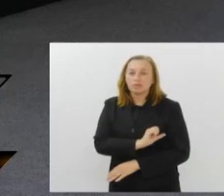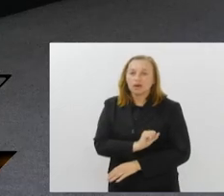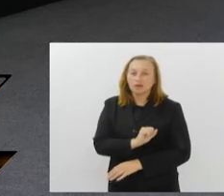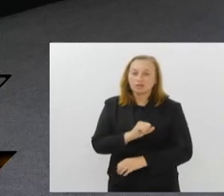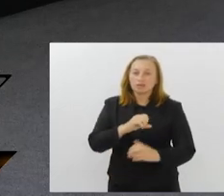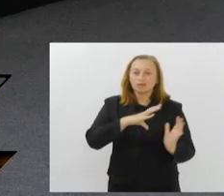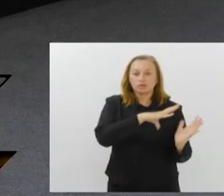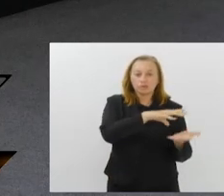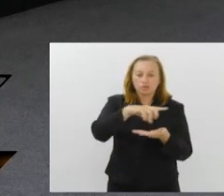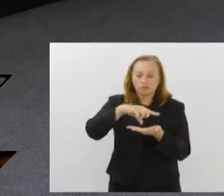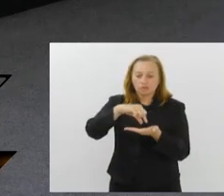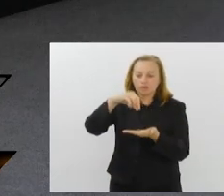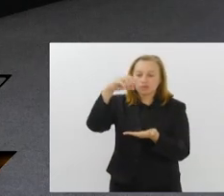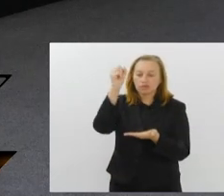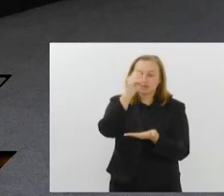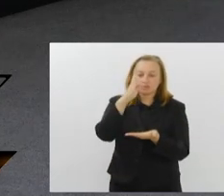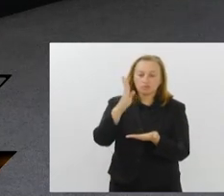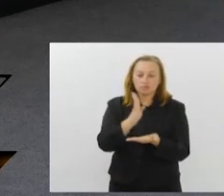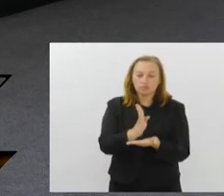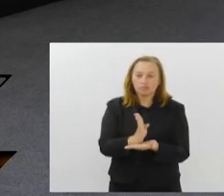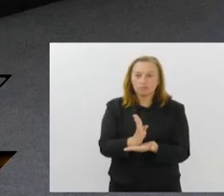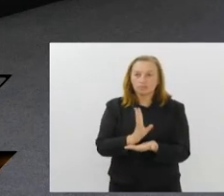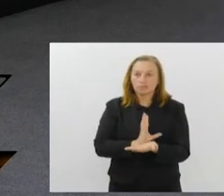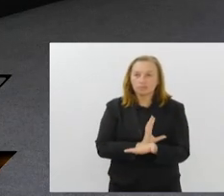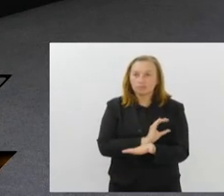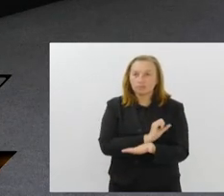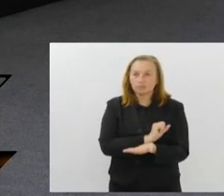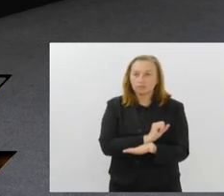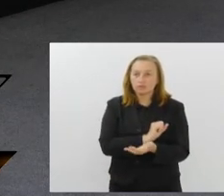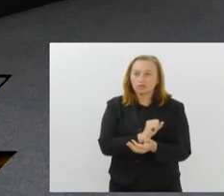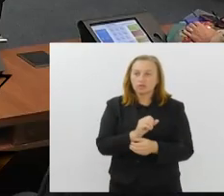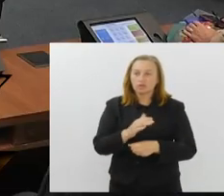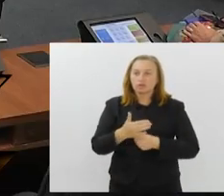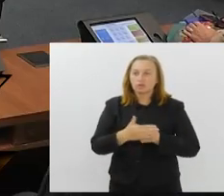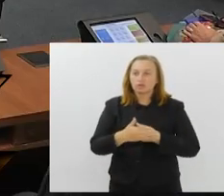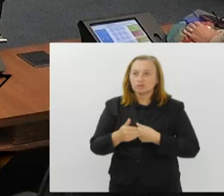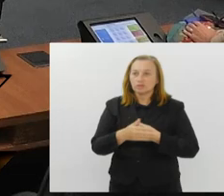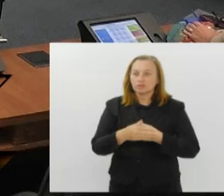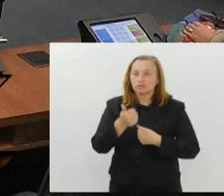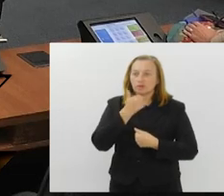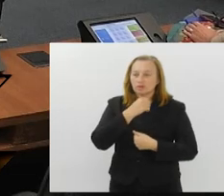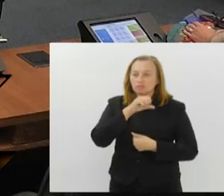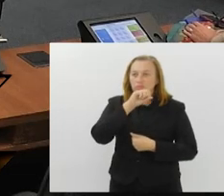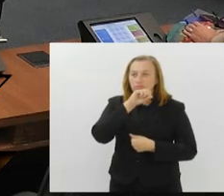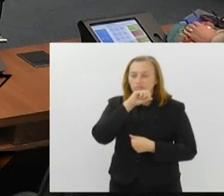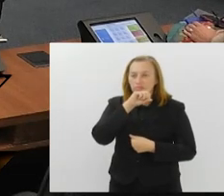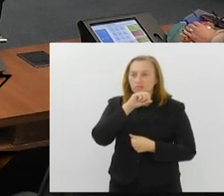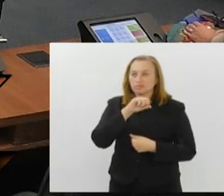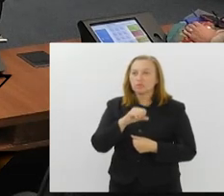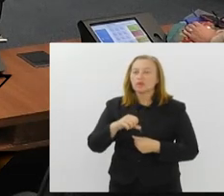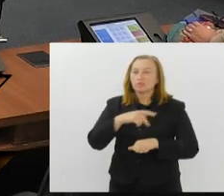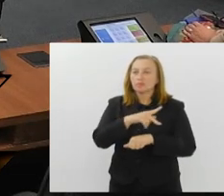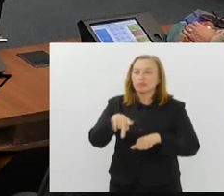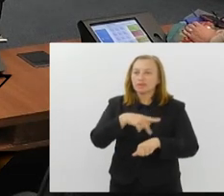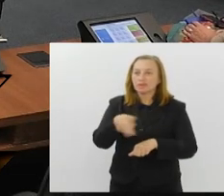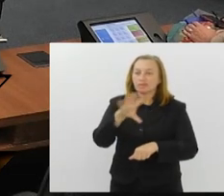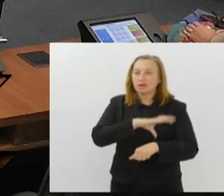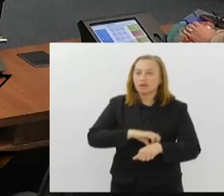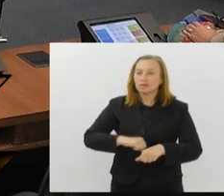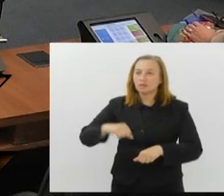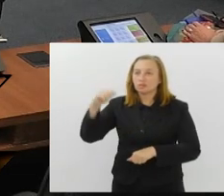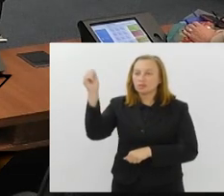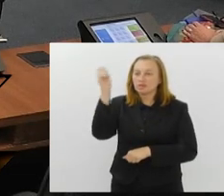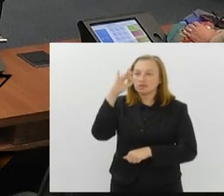entre outras milas do Brasil a pátria amada nos desses S mã Gentil Patri